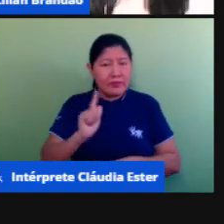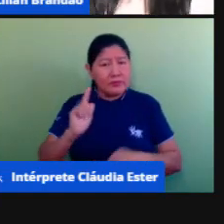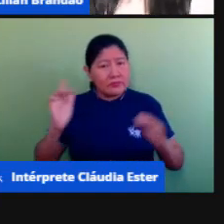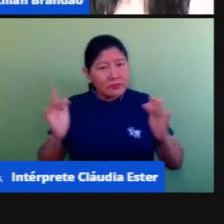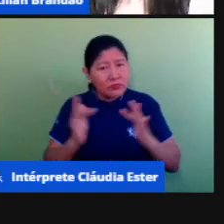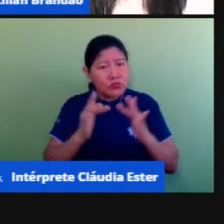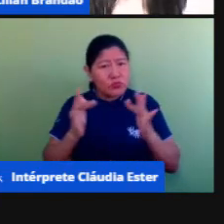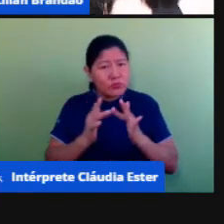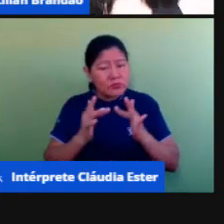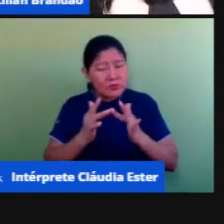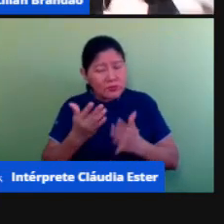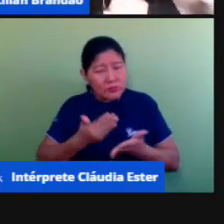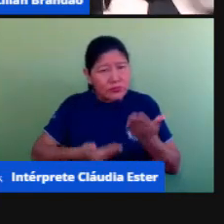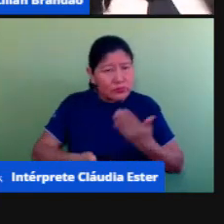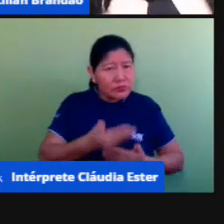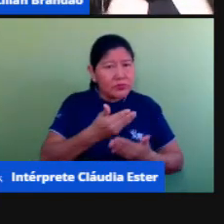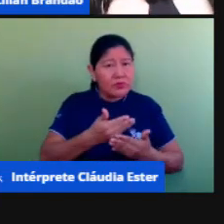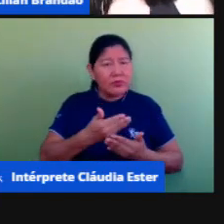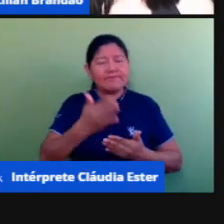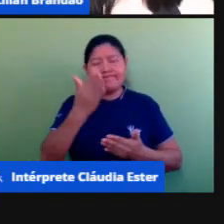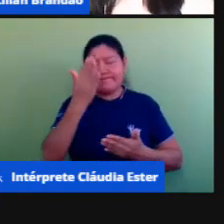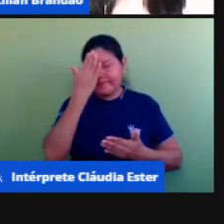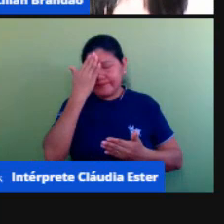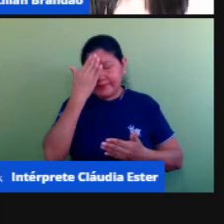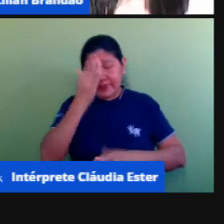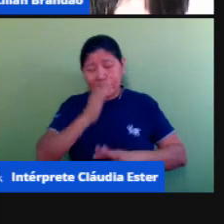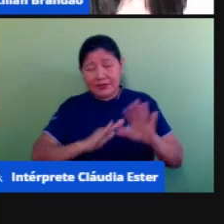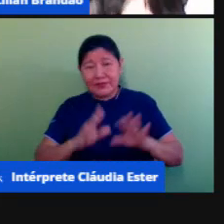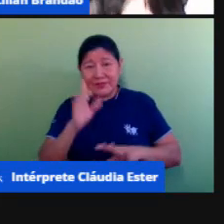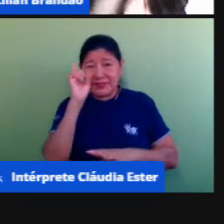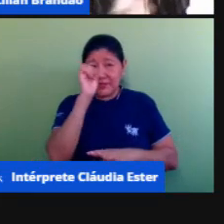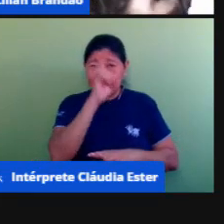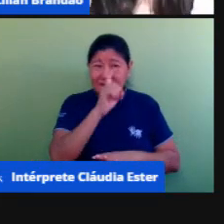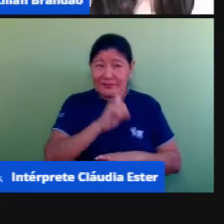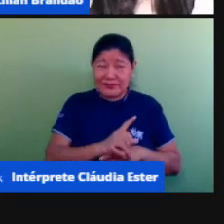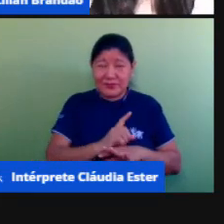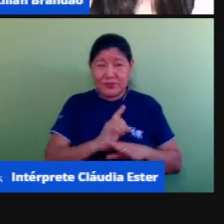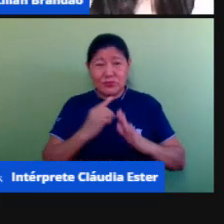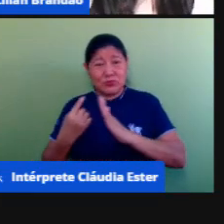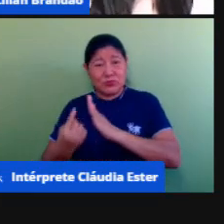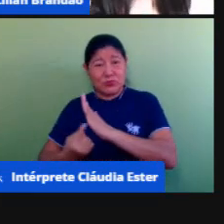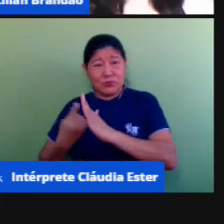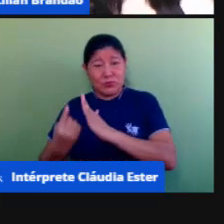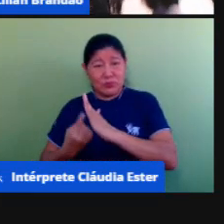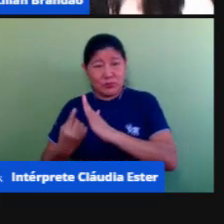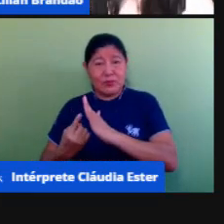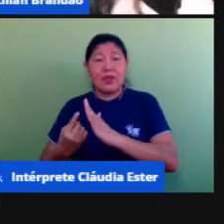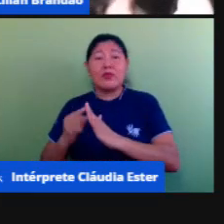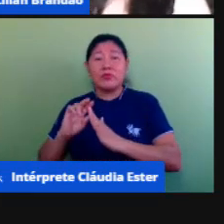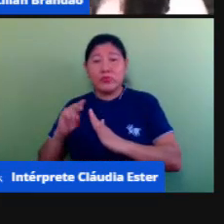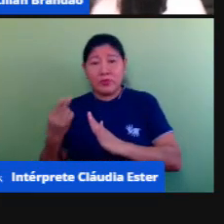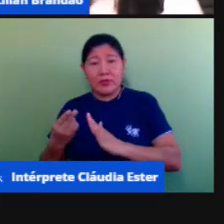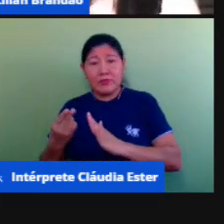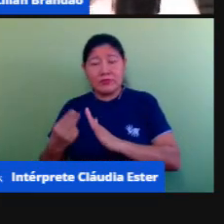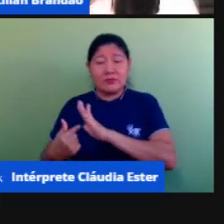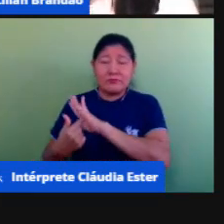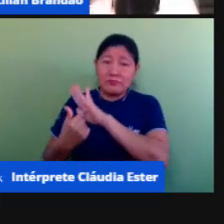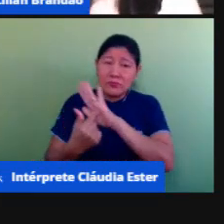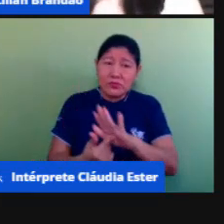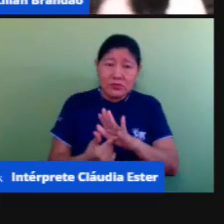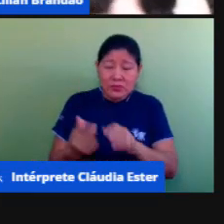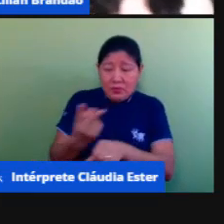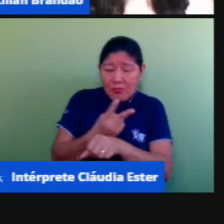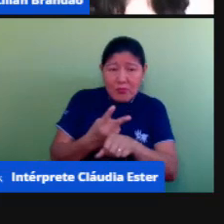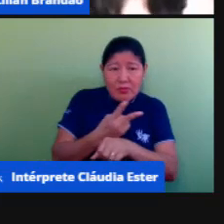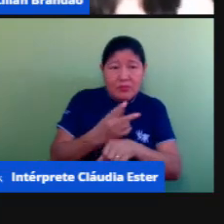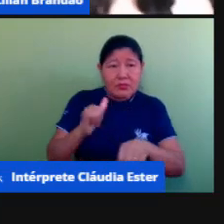com distanciamento, mesmo com essa questão do isolamento social, a gente tenta garantir todos os direitos à